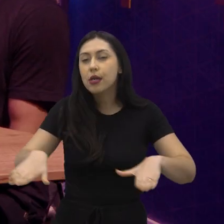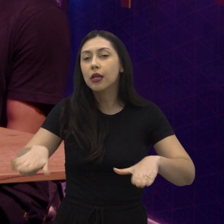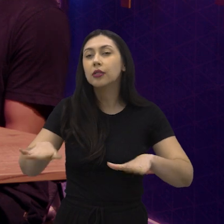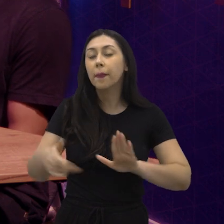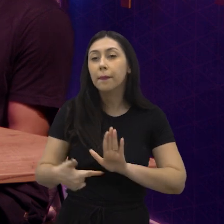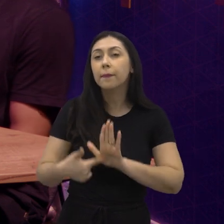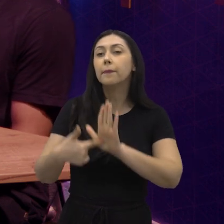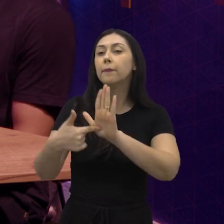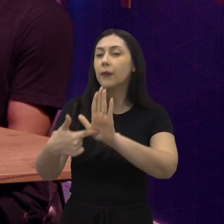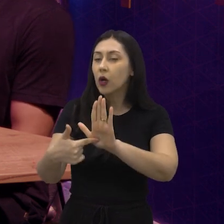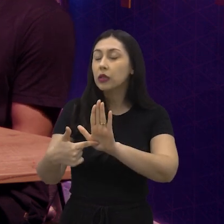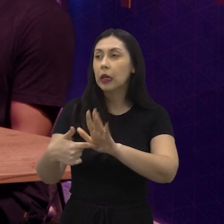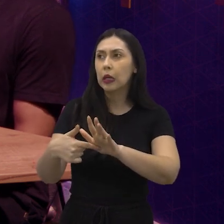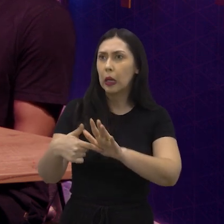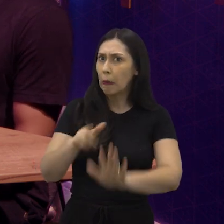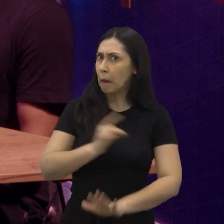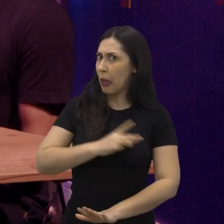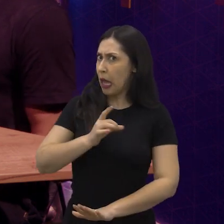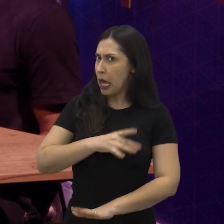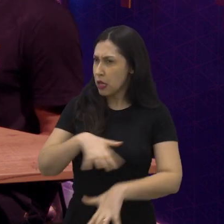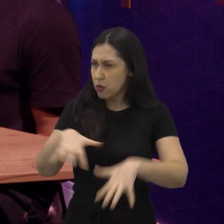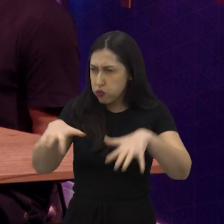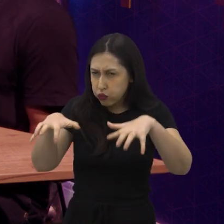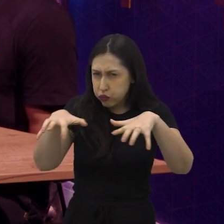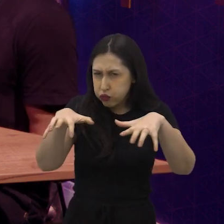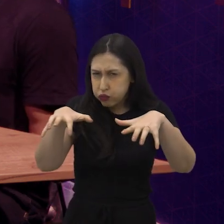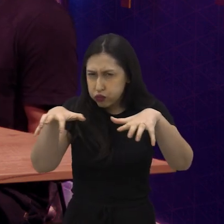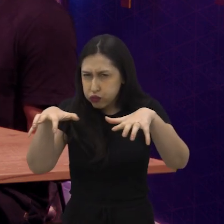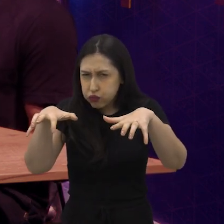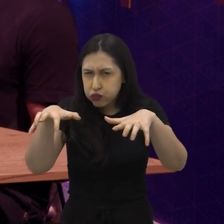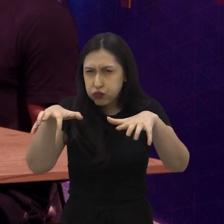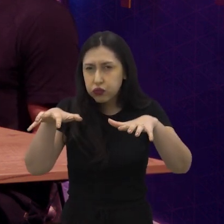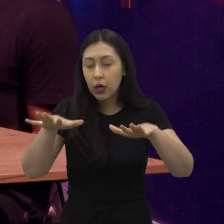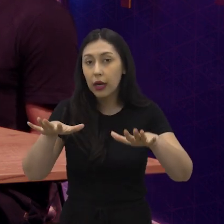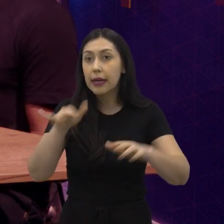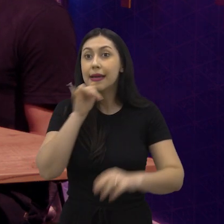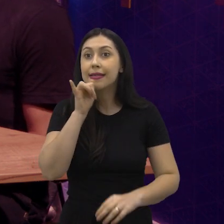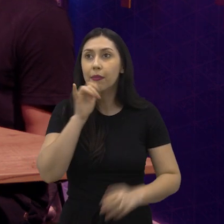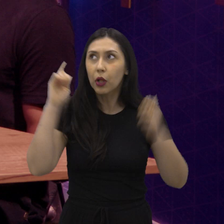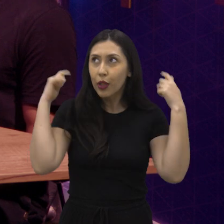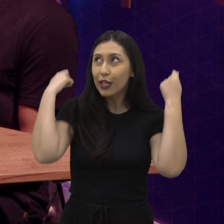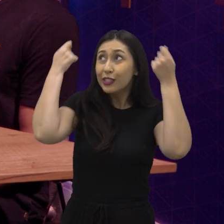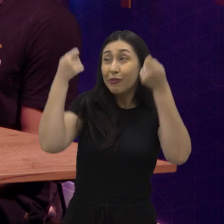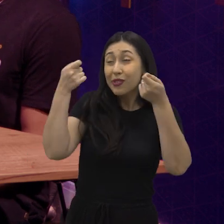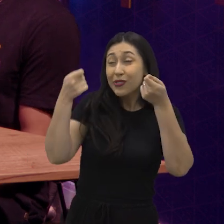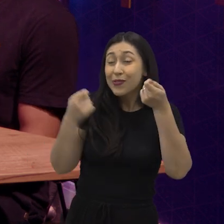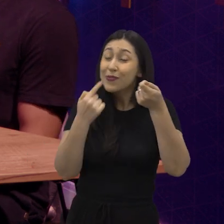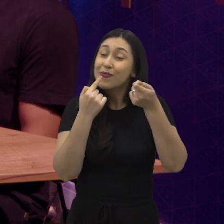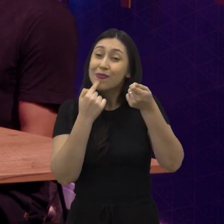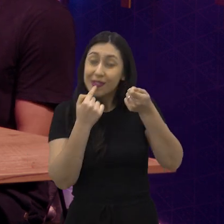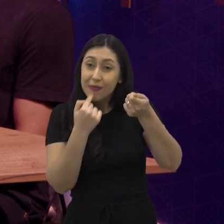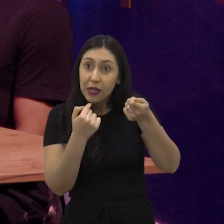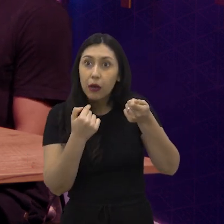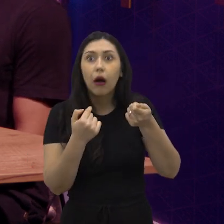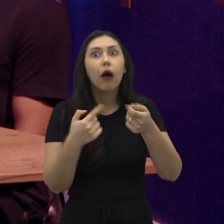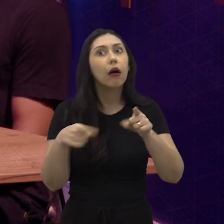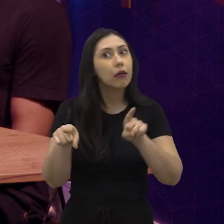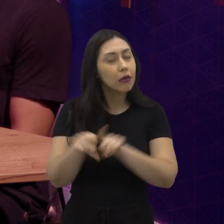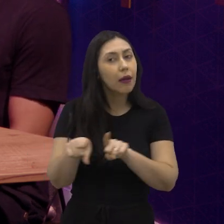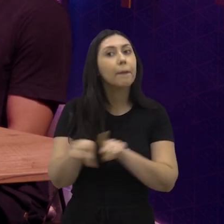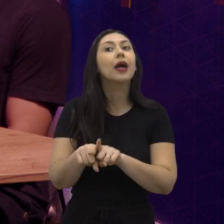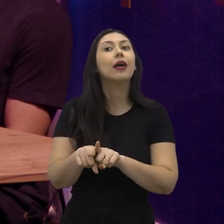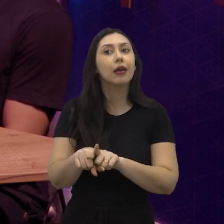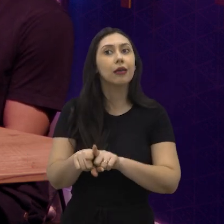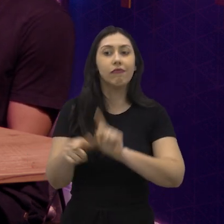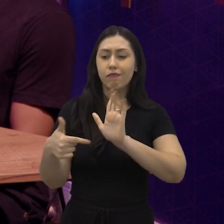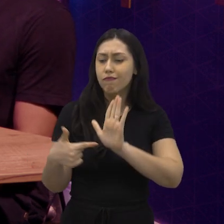esses elementos de terror e horror, de medo e tal, tipo Chapeuzinho Vermelho, também traz